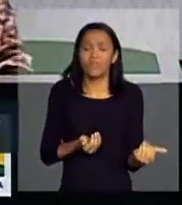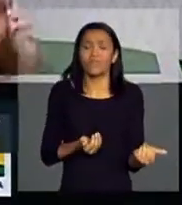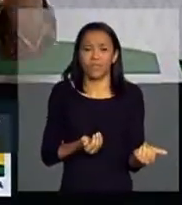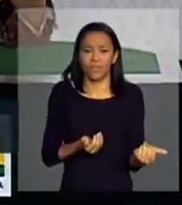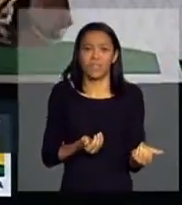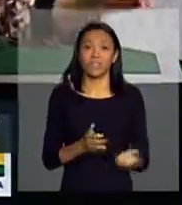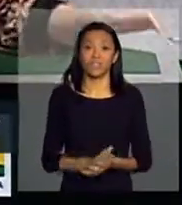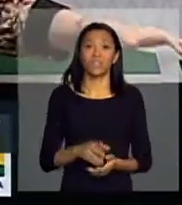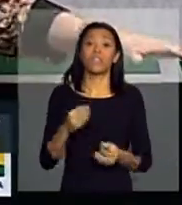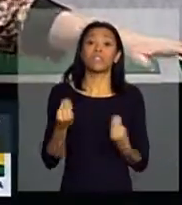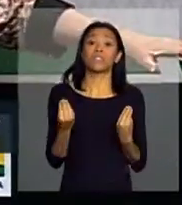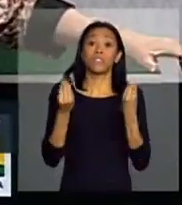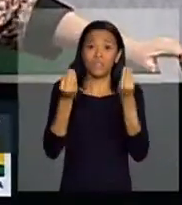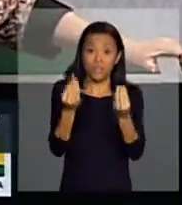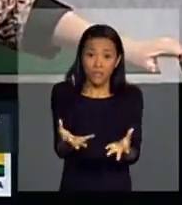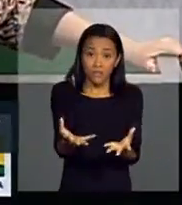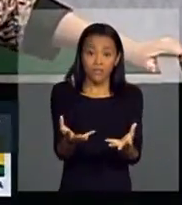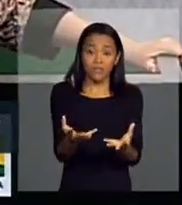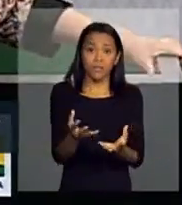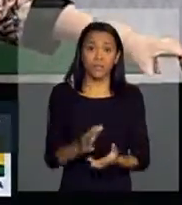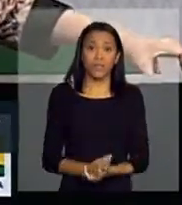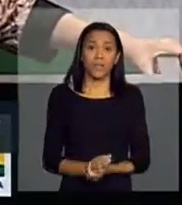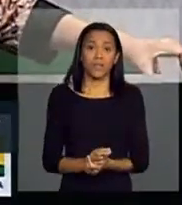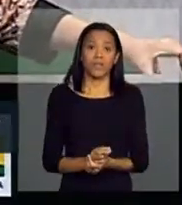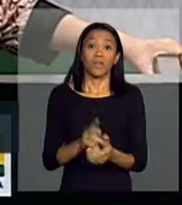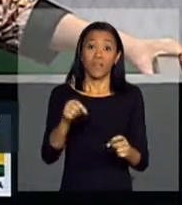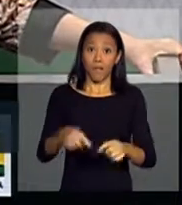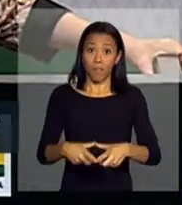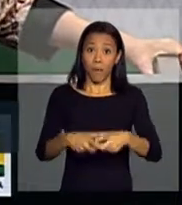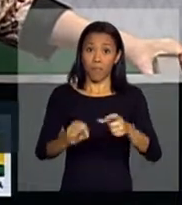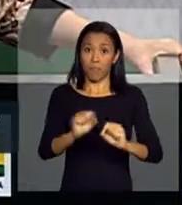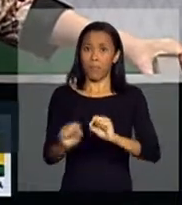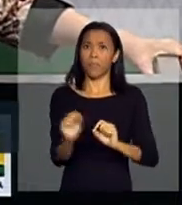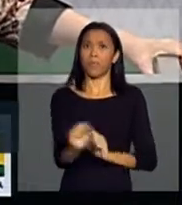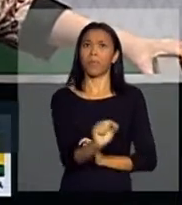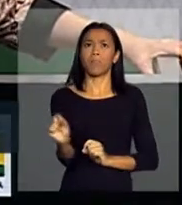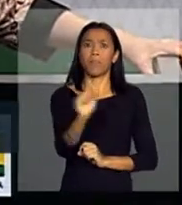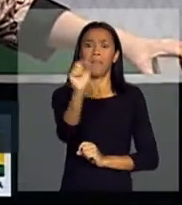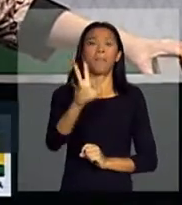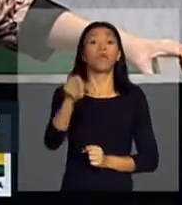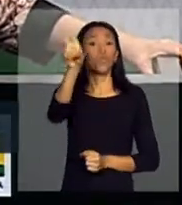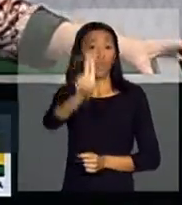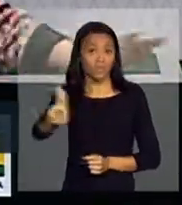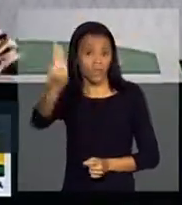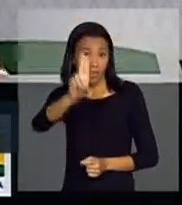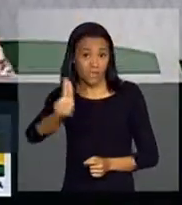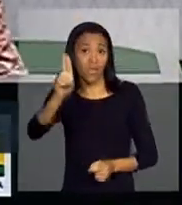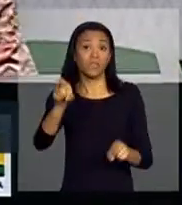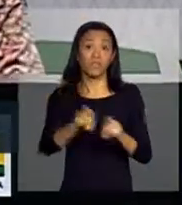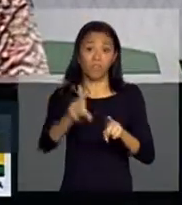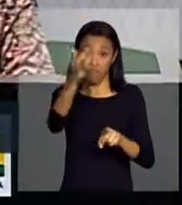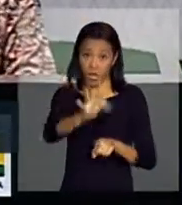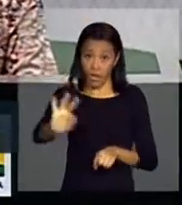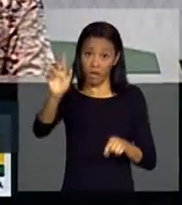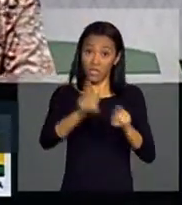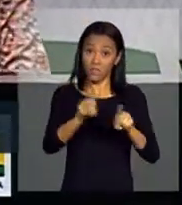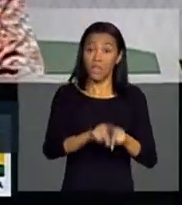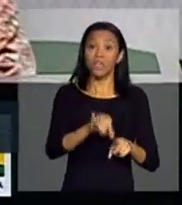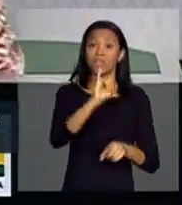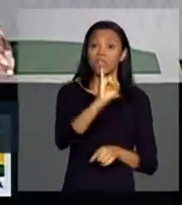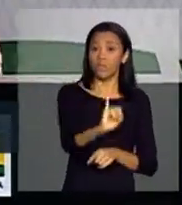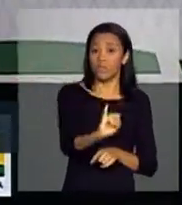da Ampliação dos institutos federais como das universidades federais mas também